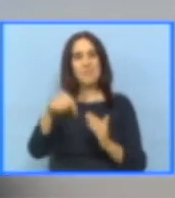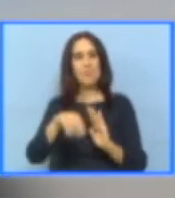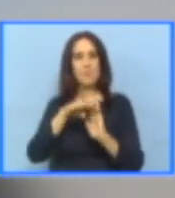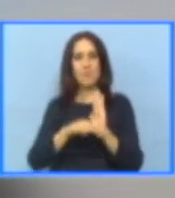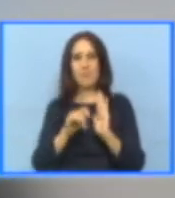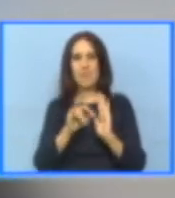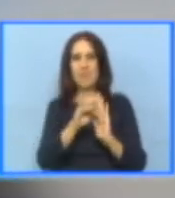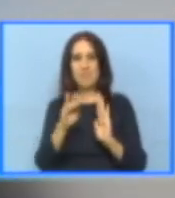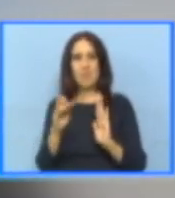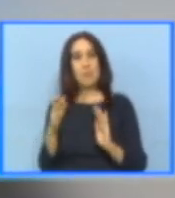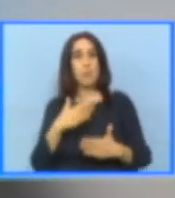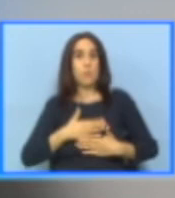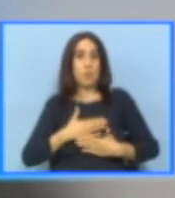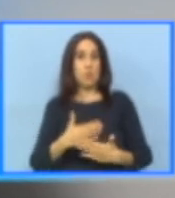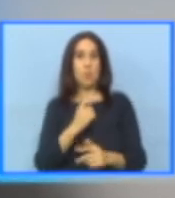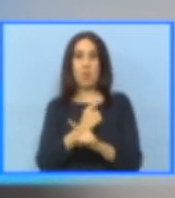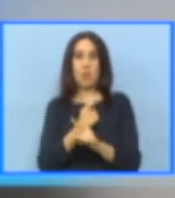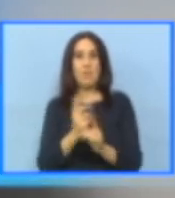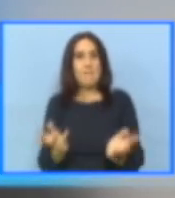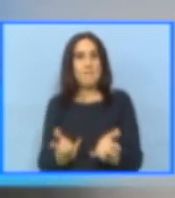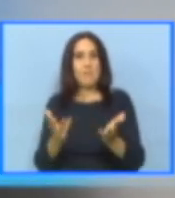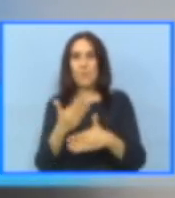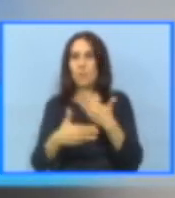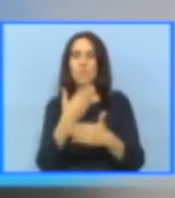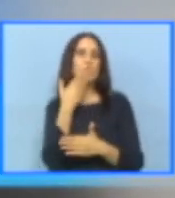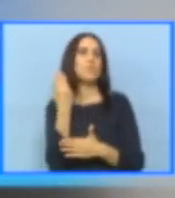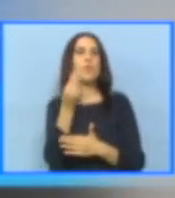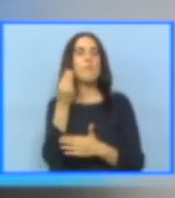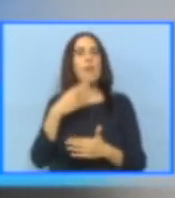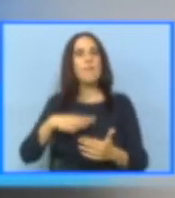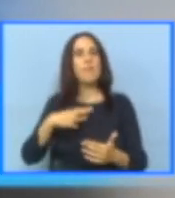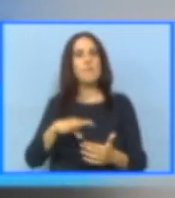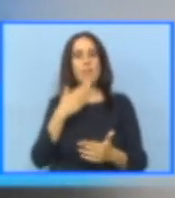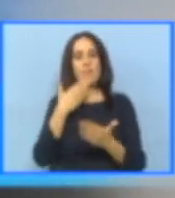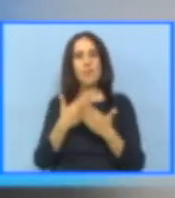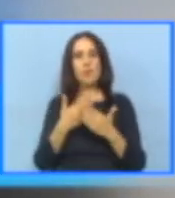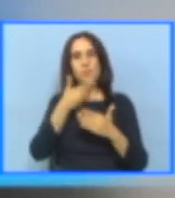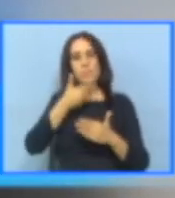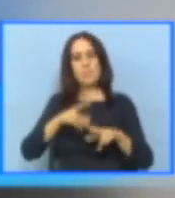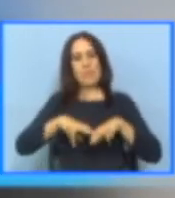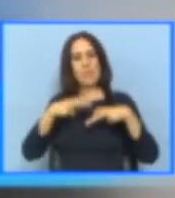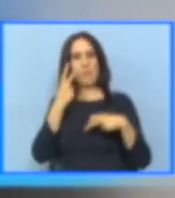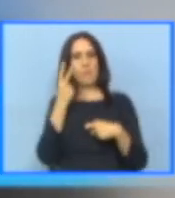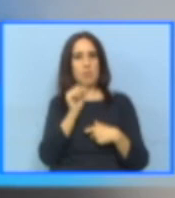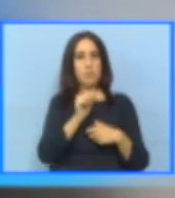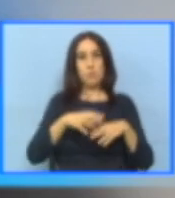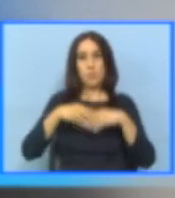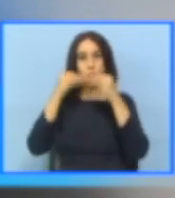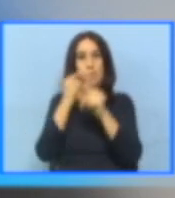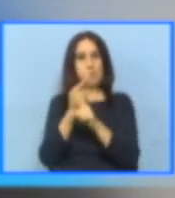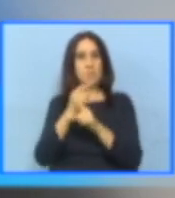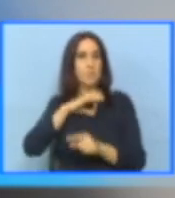programa Eclésia. É o voluntariado que continua a mobilizar os jovens que procuram enriquecer a sua experiência de vida, espiritual também